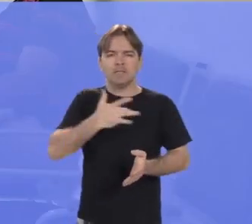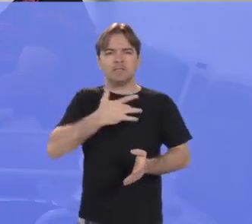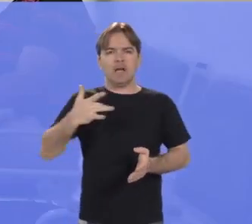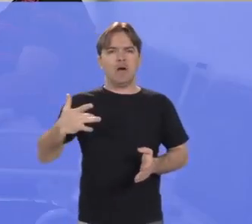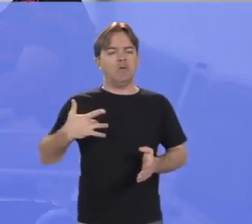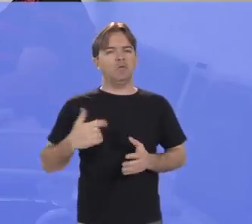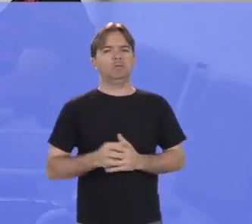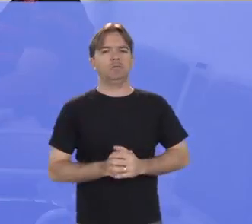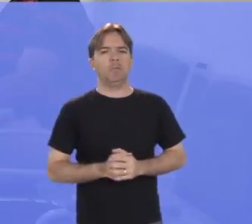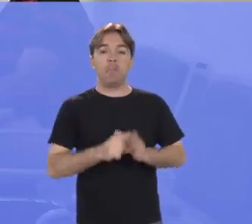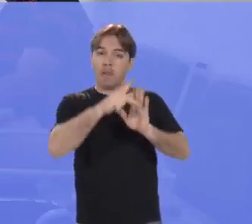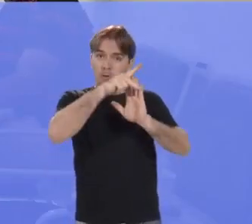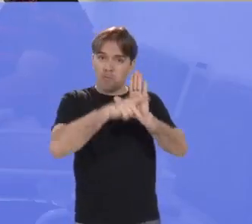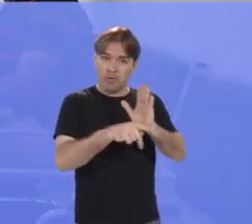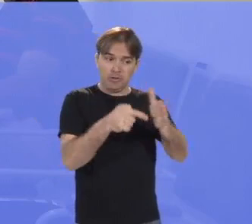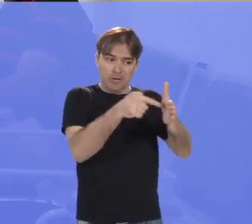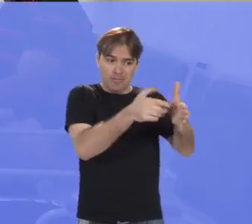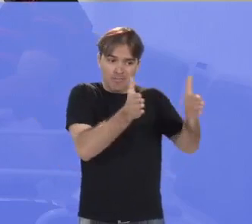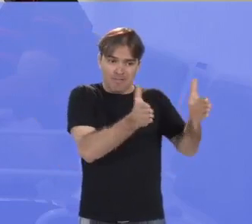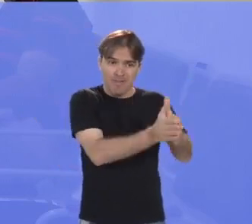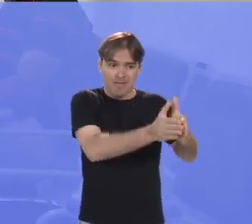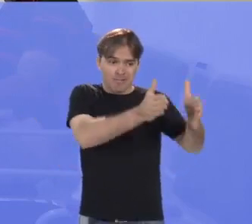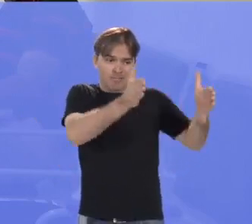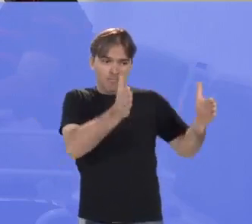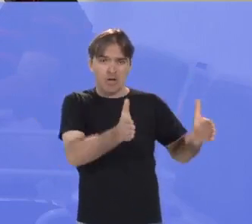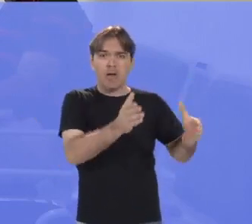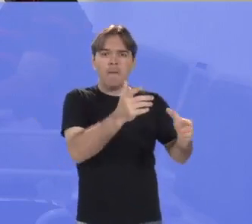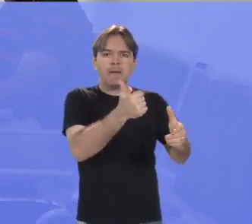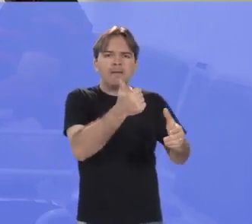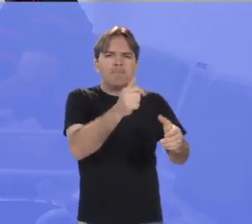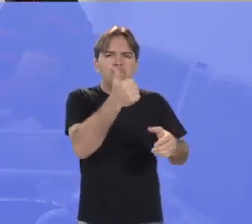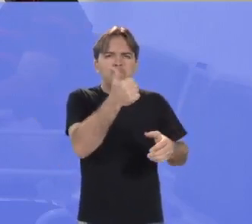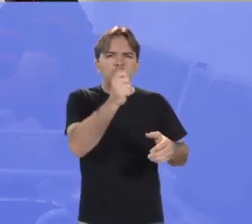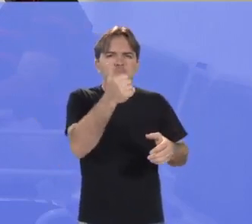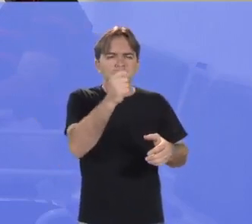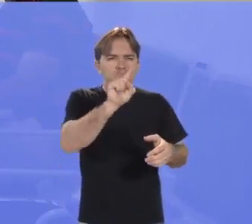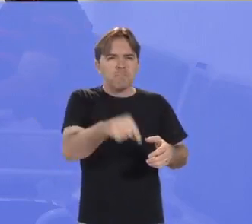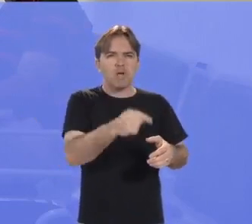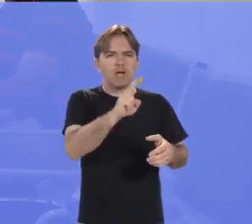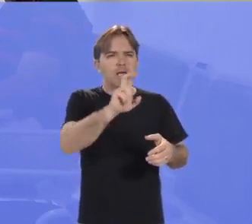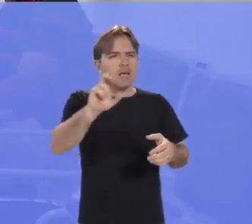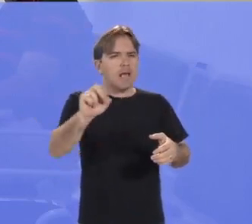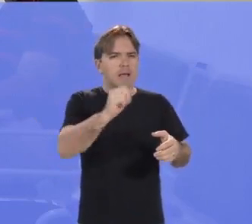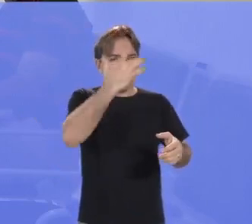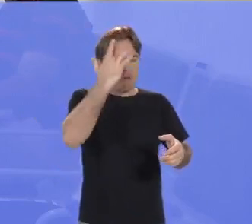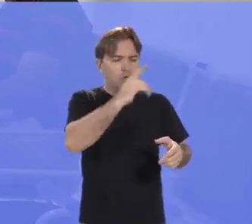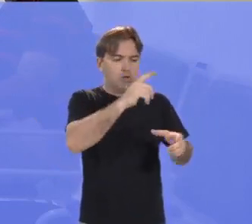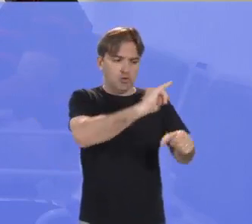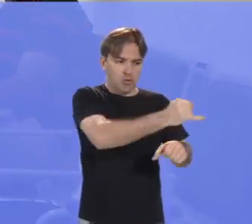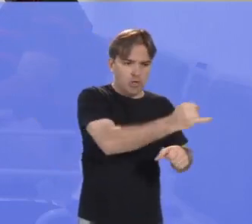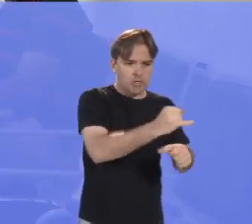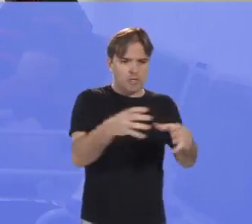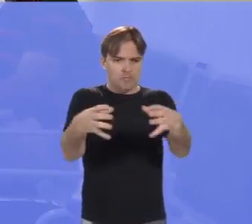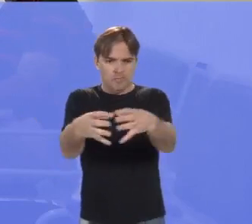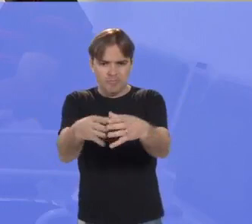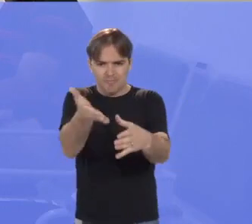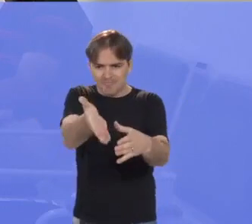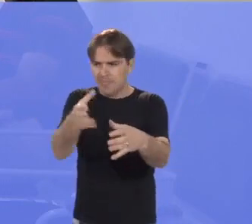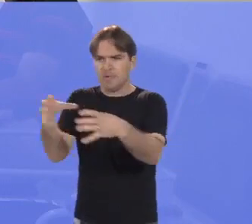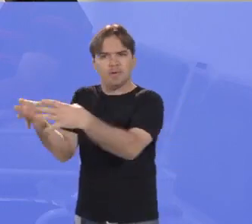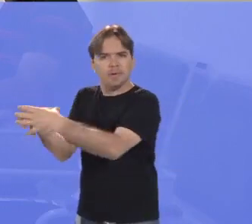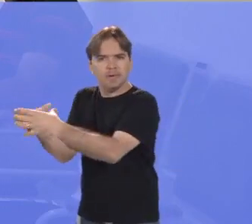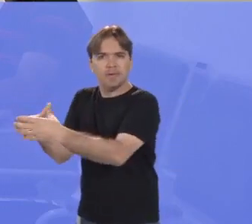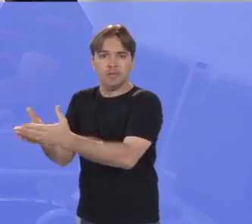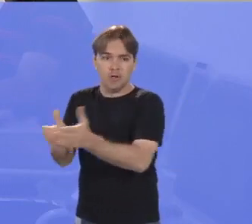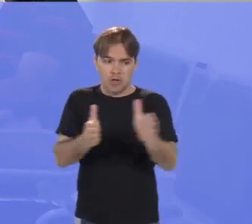de aterosclerose em indígenas já atendeu 1.500 pessoas da cidade de Juazeiro e das comunidades Funiô e Trucá. A